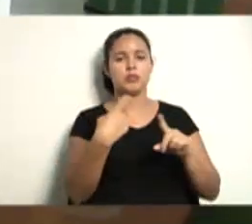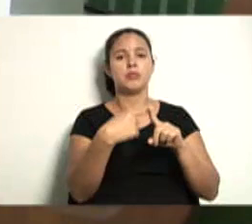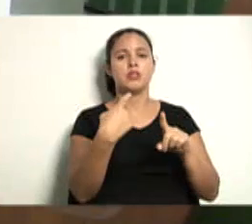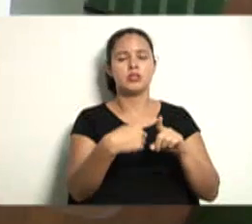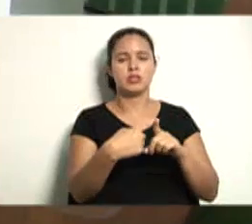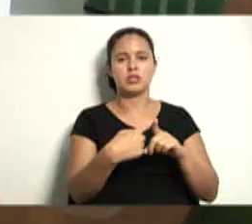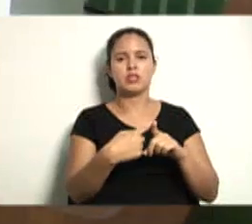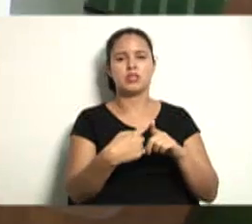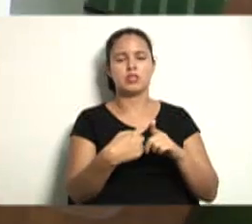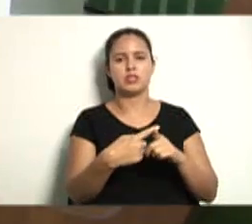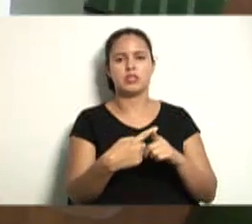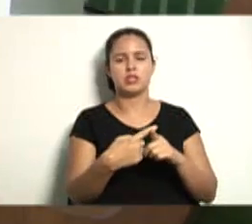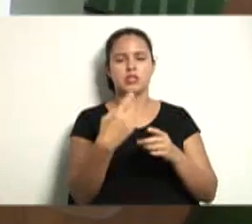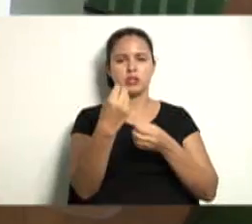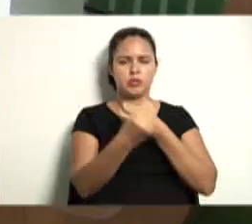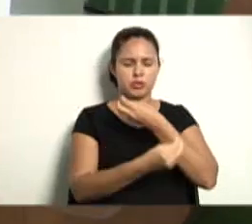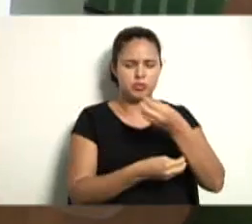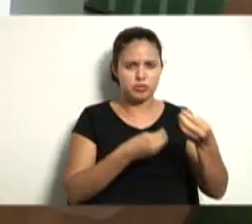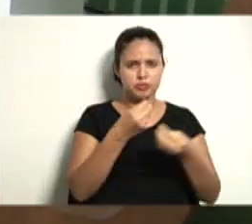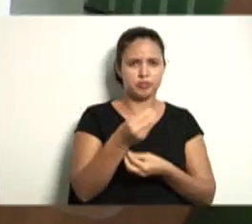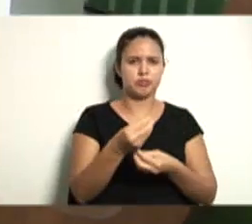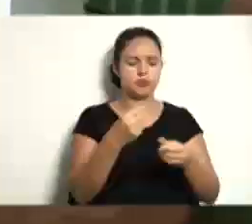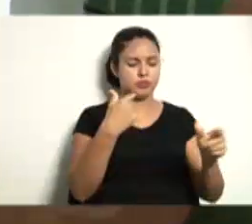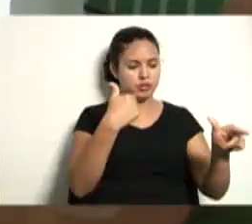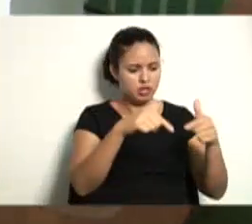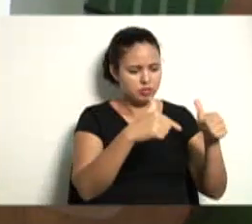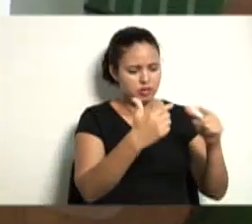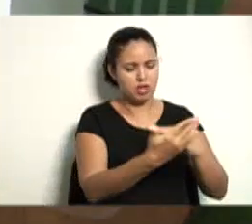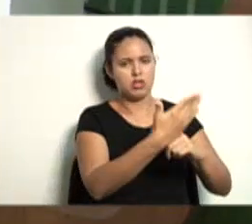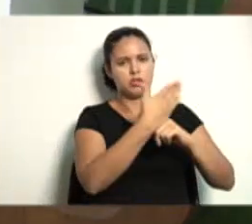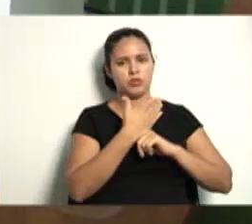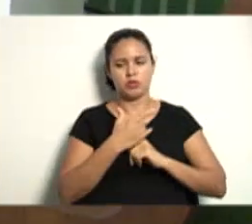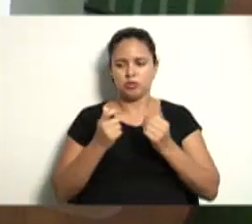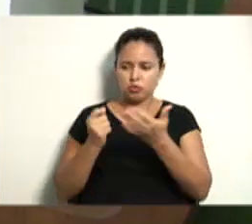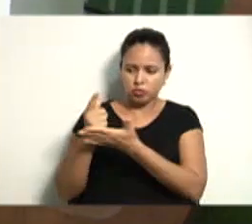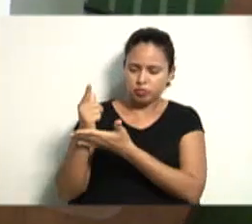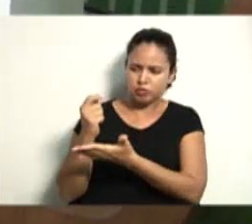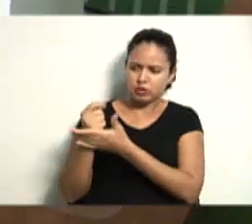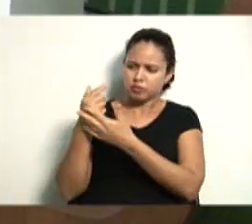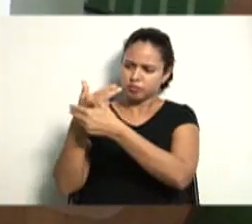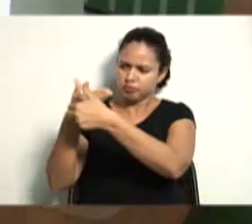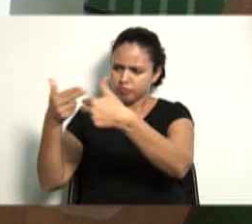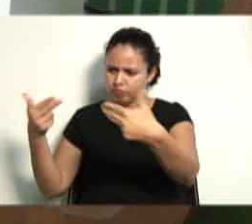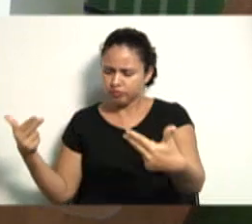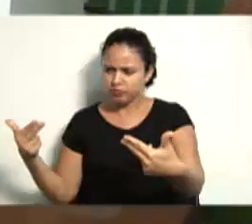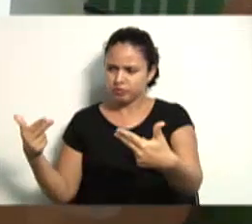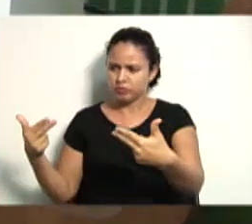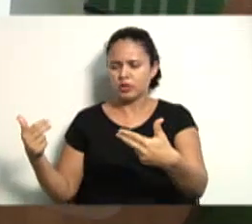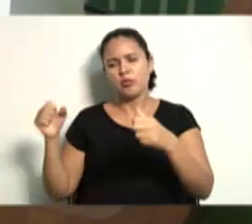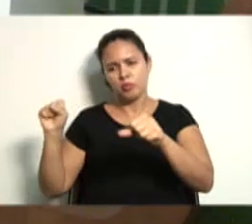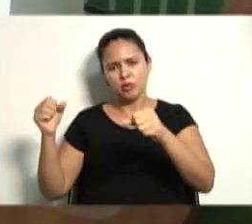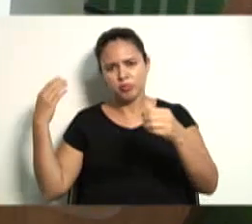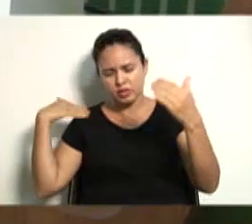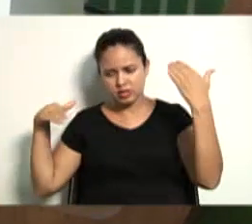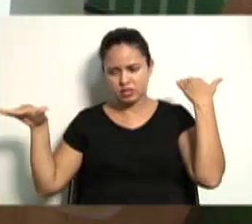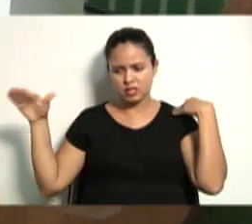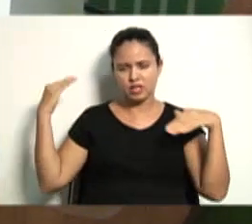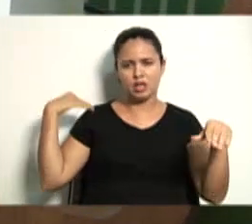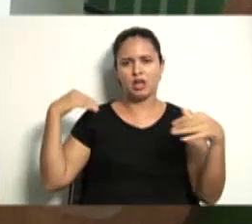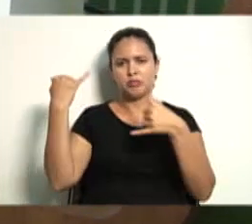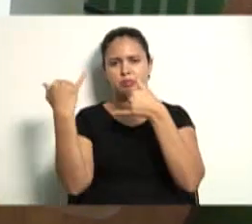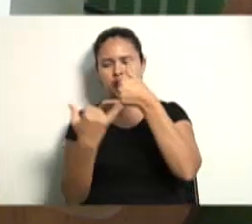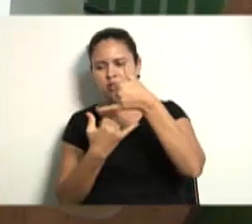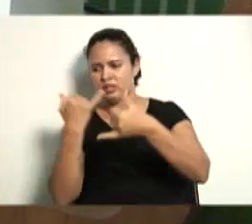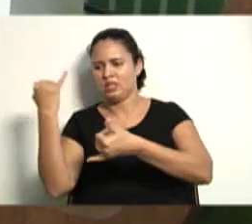temos. Com ele, podemos comprar aquilo que nos interessa. Podemos passear e nos divertir. Ou